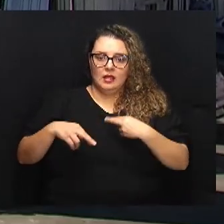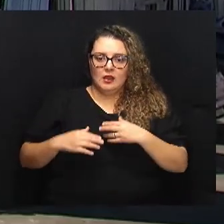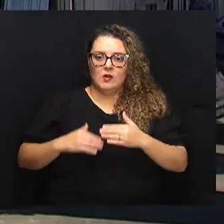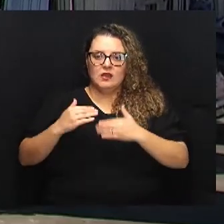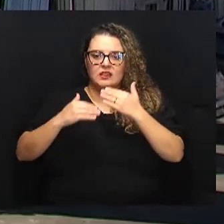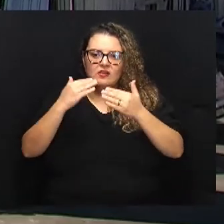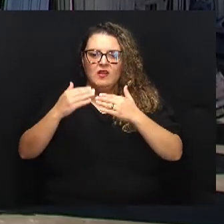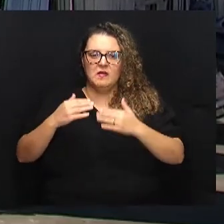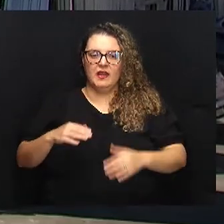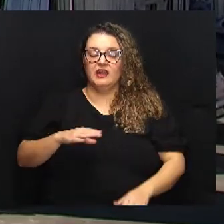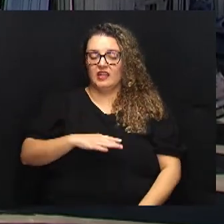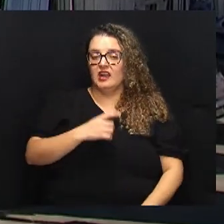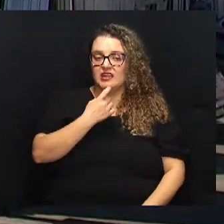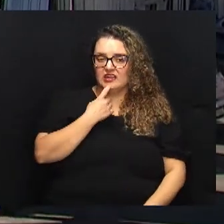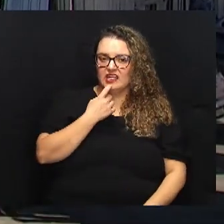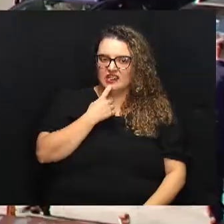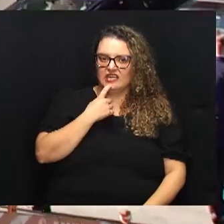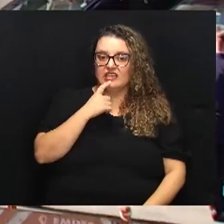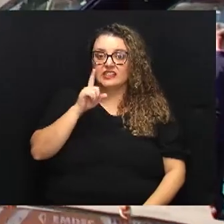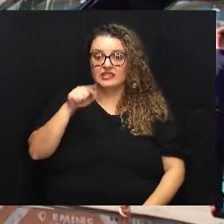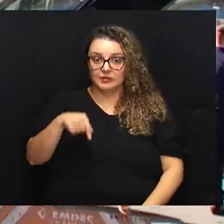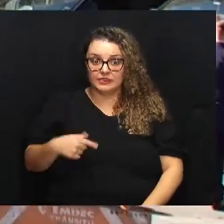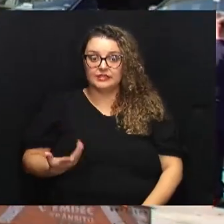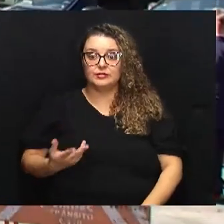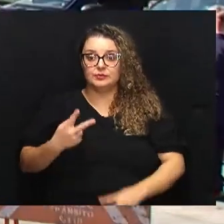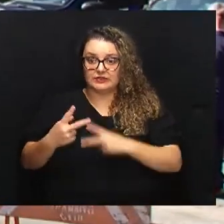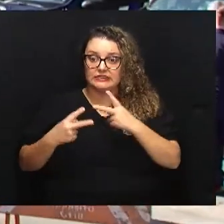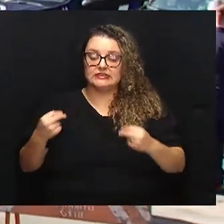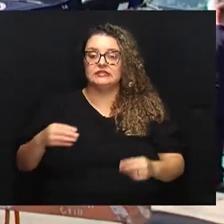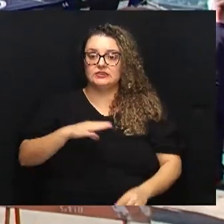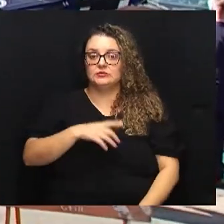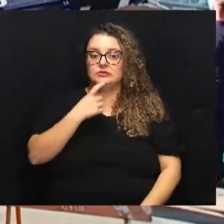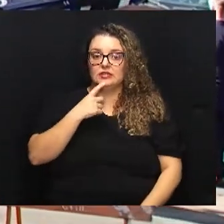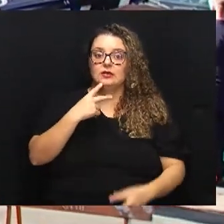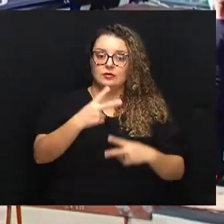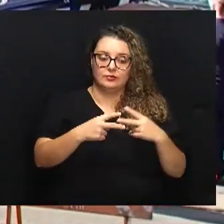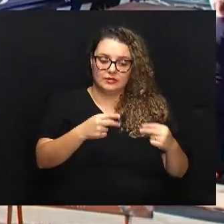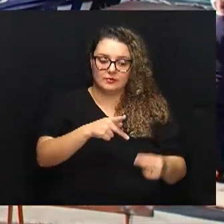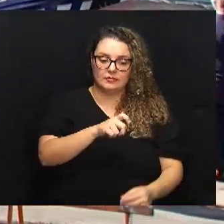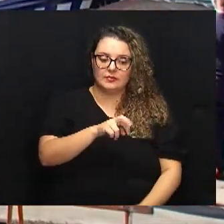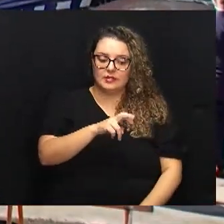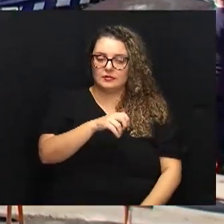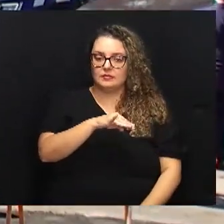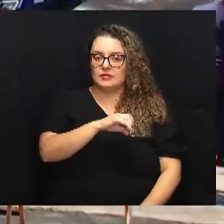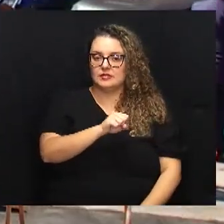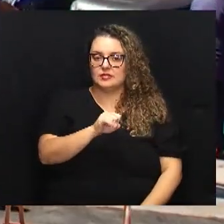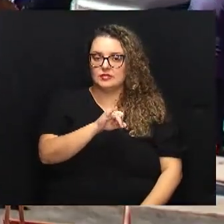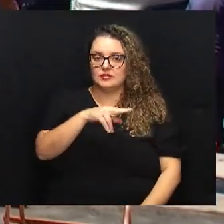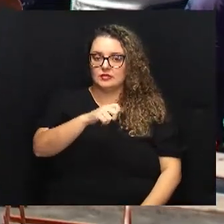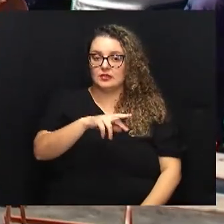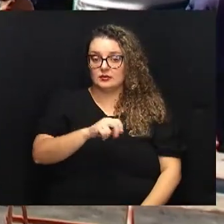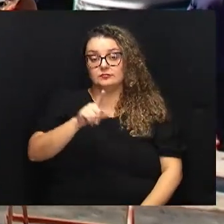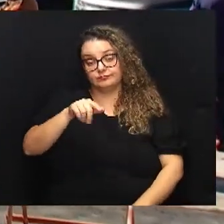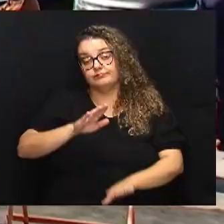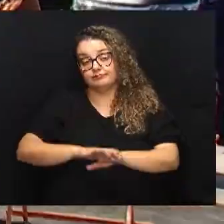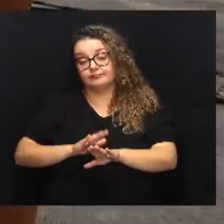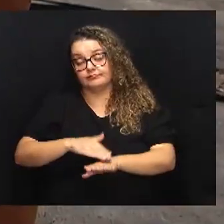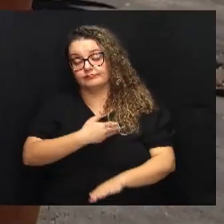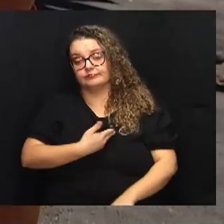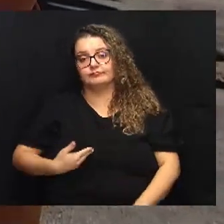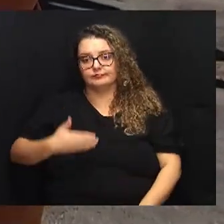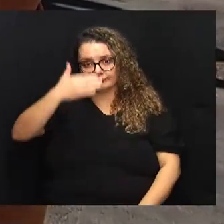cidade. Então é um presente para a cidade, é um presente para os permissionários, é uma ação importante, né, do governo